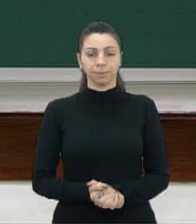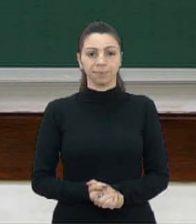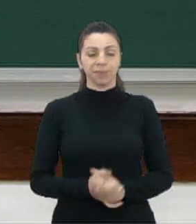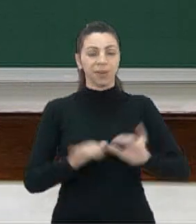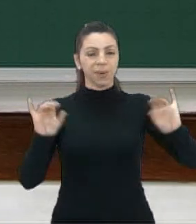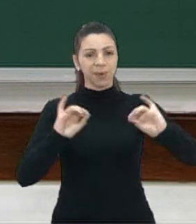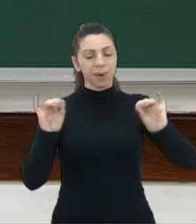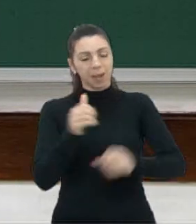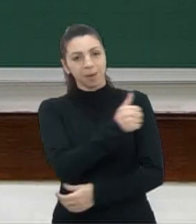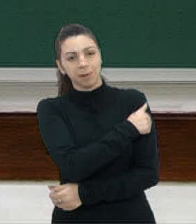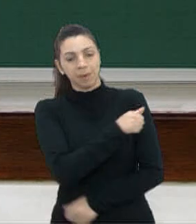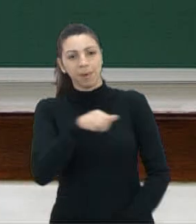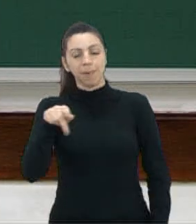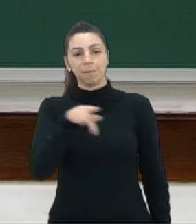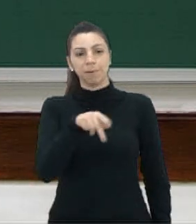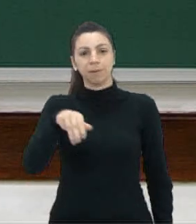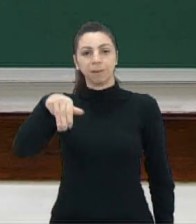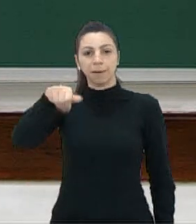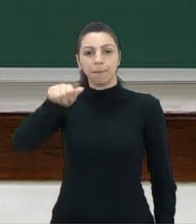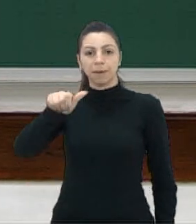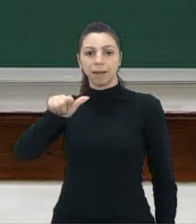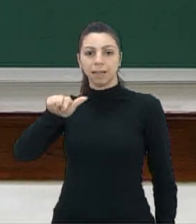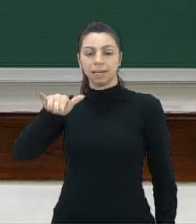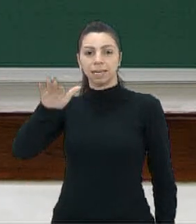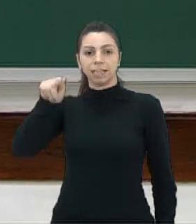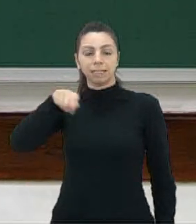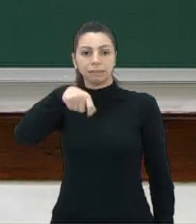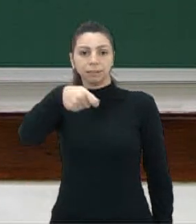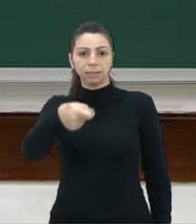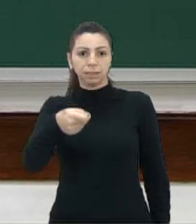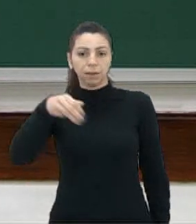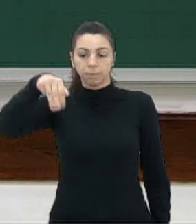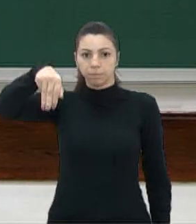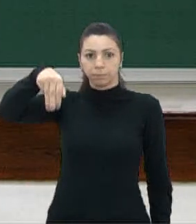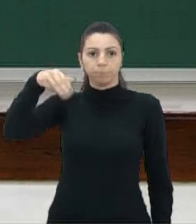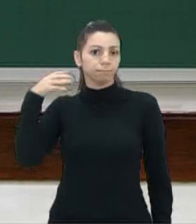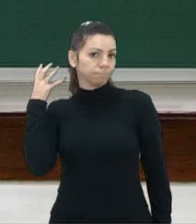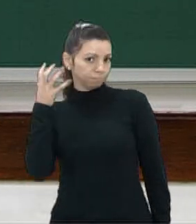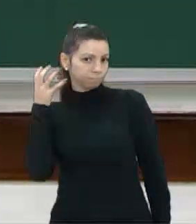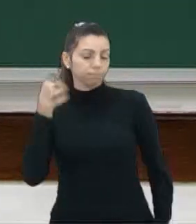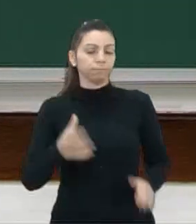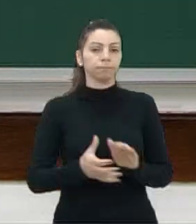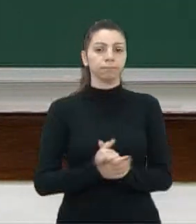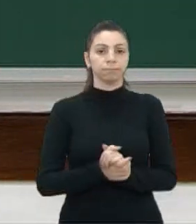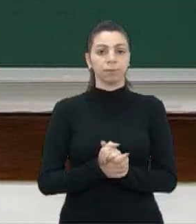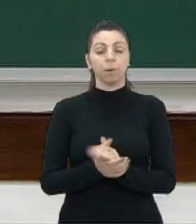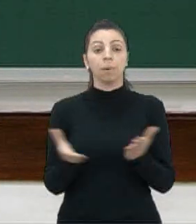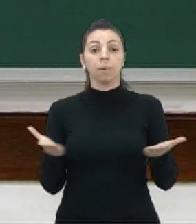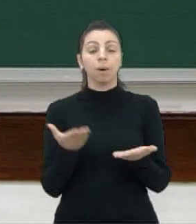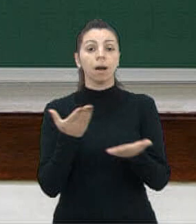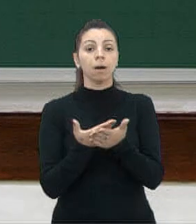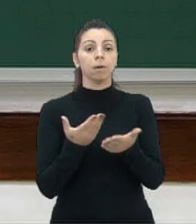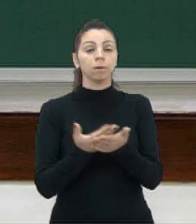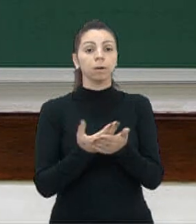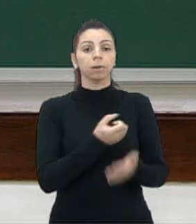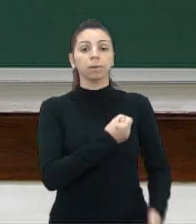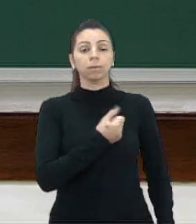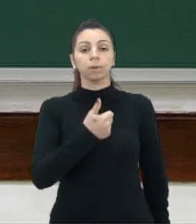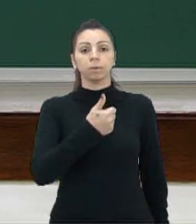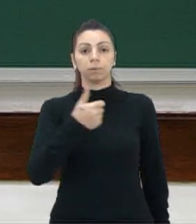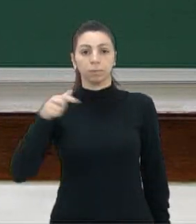Olá, alunos! Eu sou a professora Marília Ronsen e hoje nós vamos para a nossa aula número 15, a retomada dos